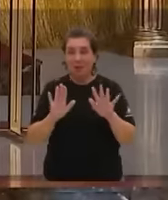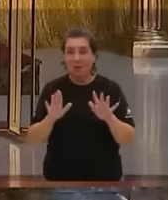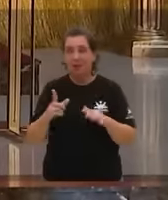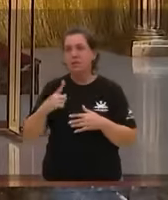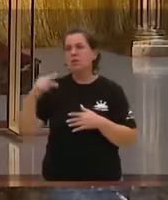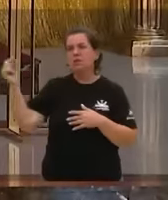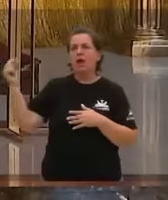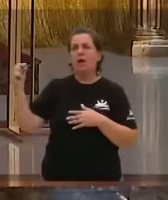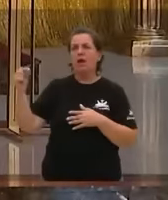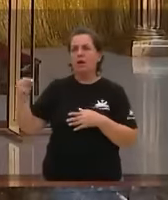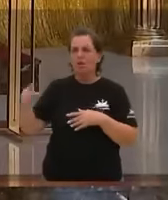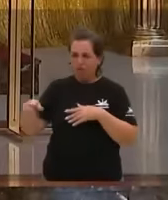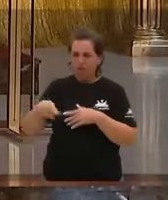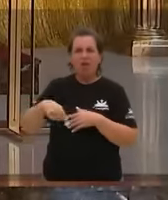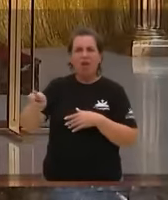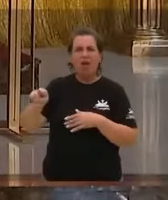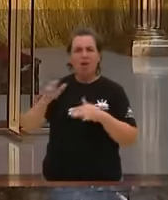saída.